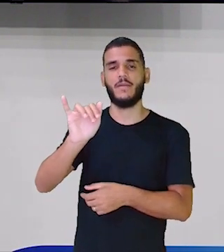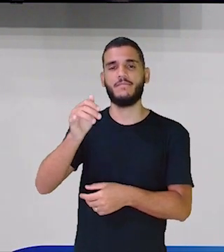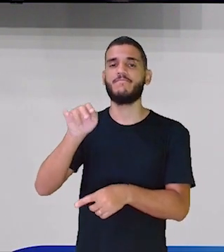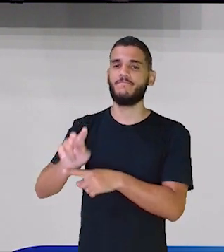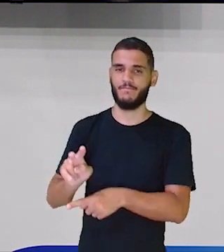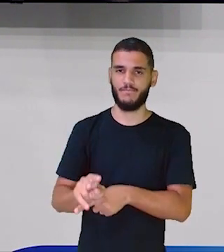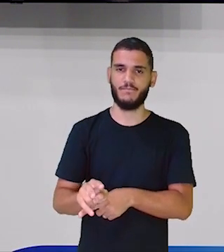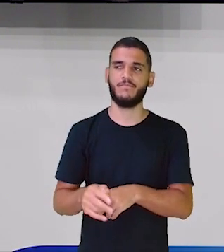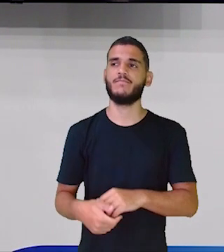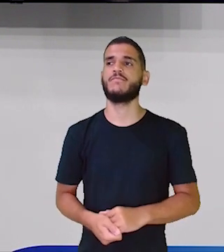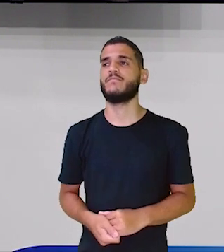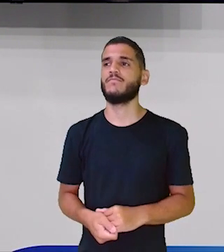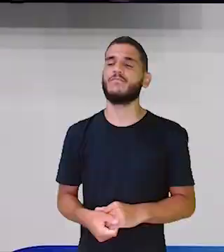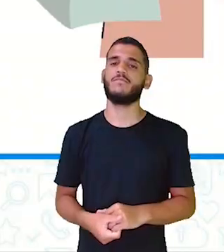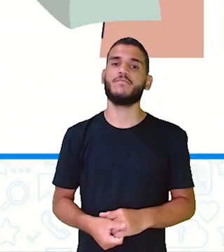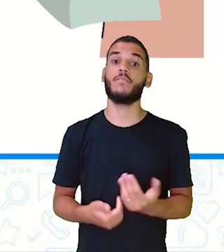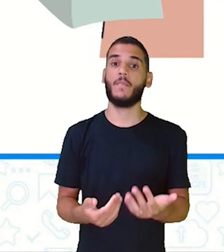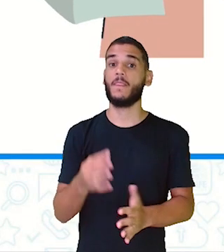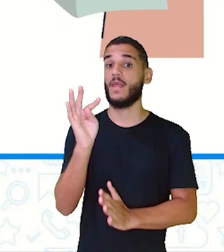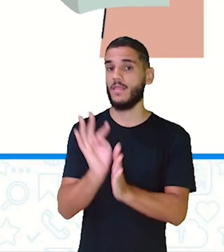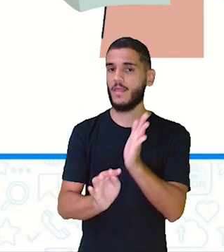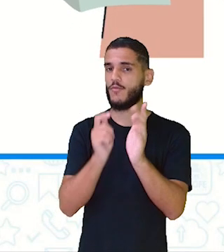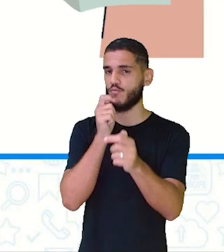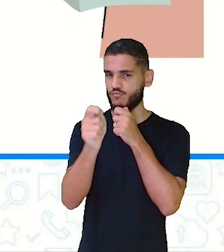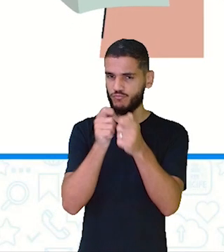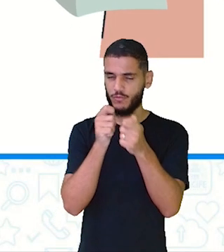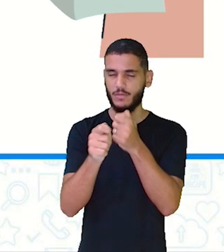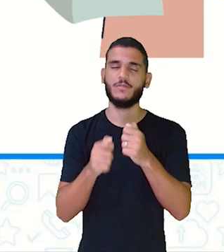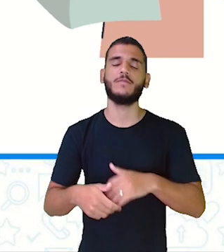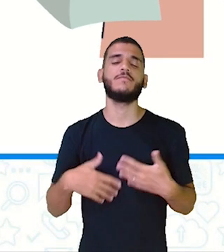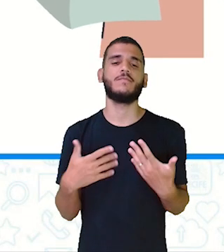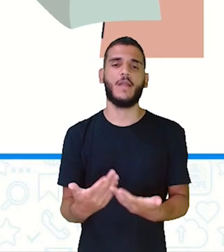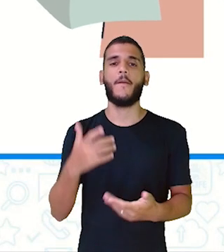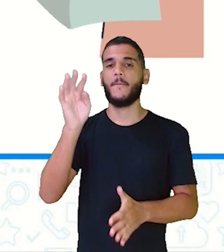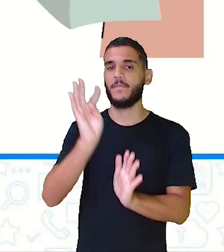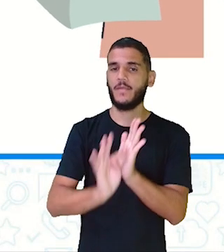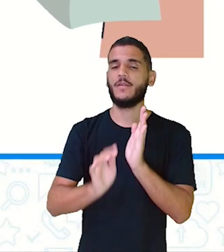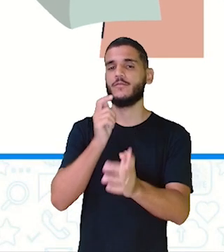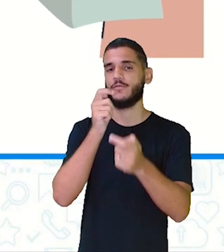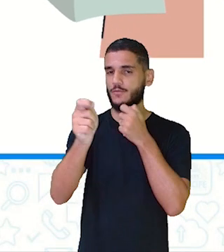prevenção. Um texto jornalístico. Os textos